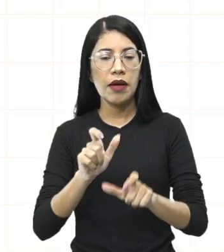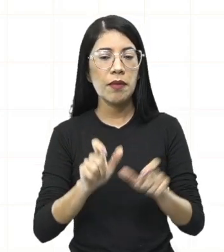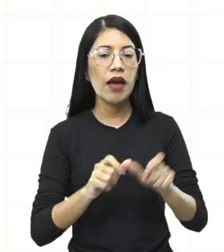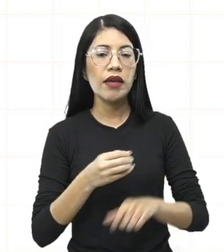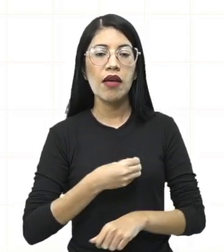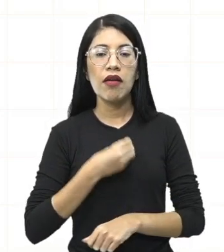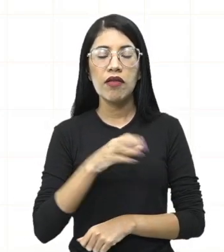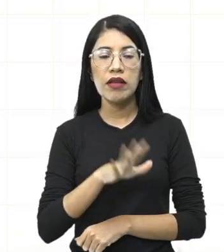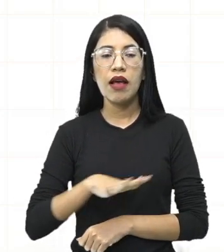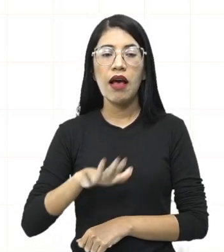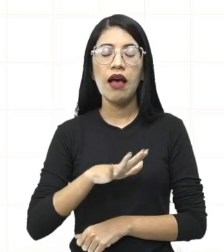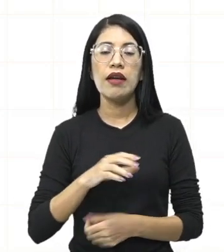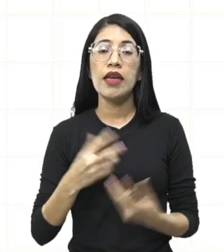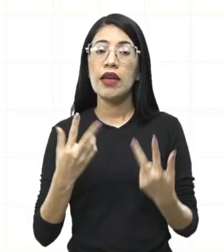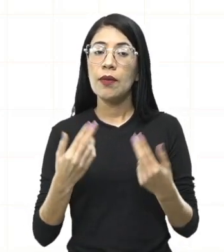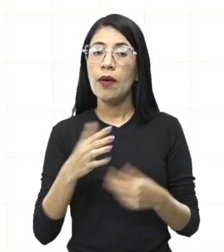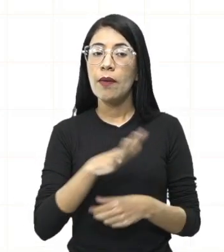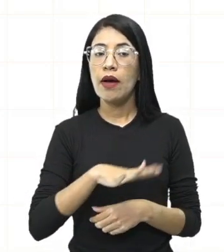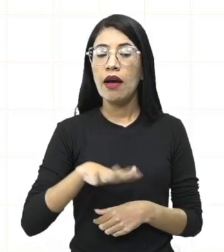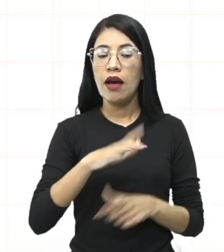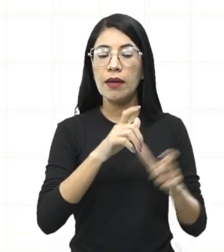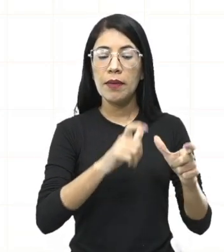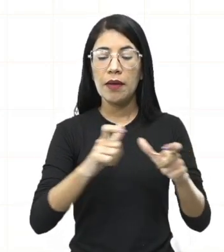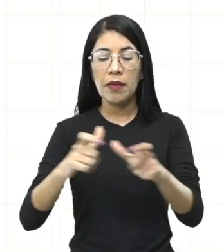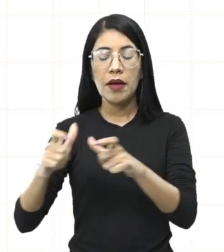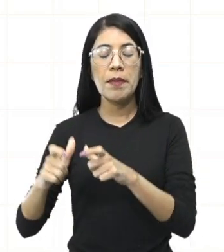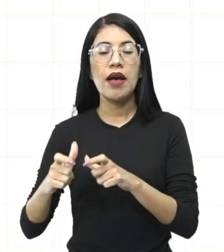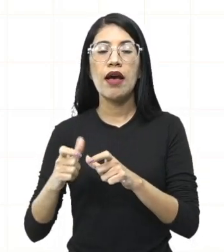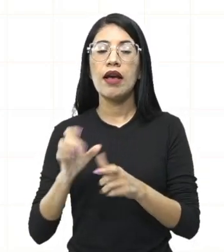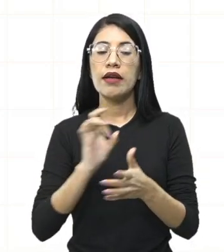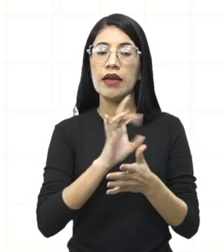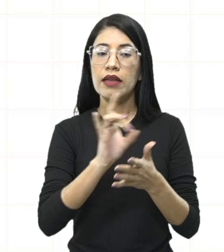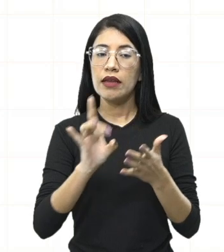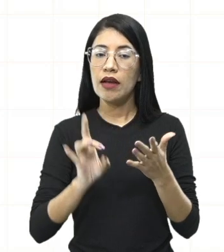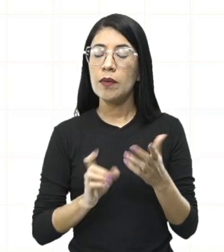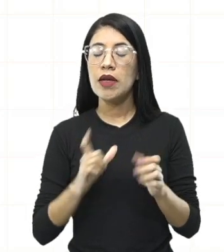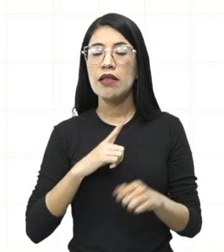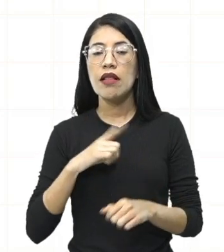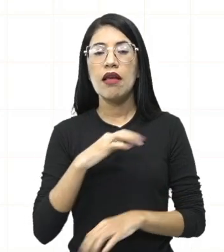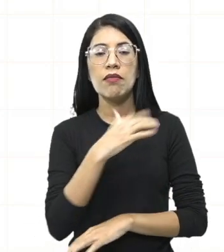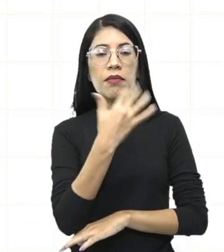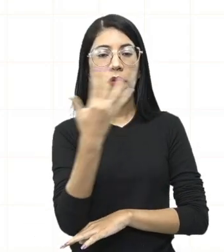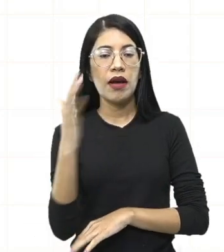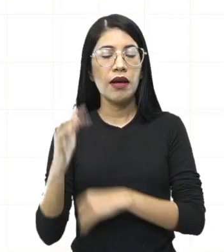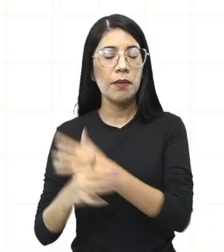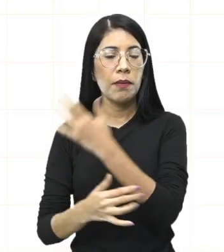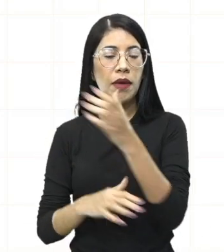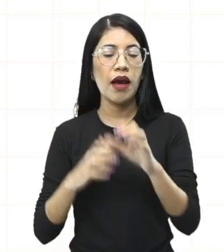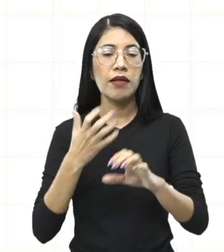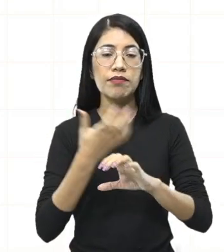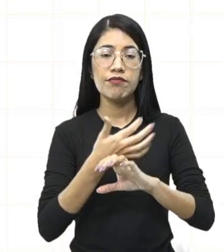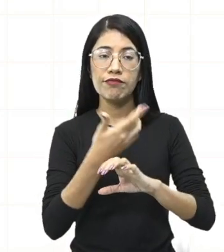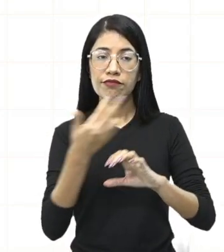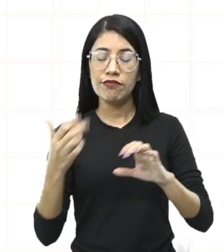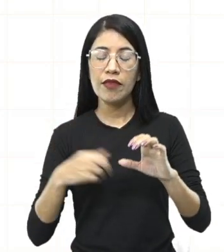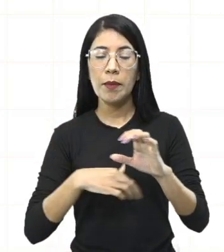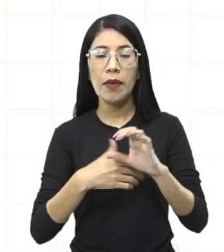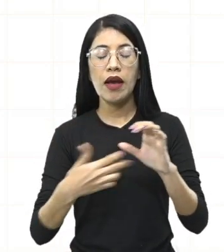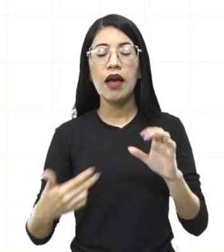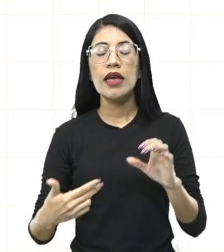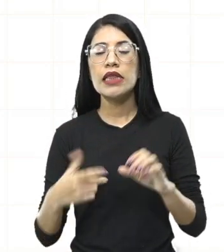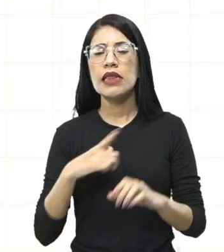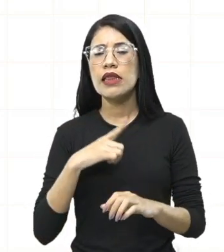gente observou, né? Cada uma delas possui a sua fauna, a sua flora, suas atribuições, né, naturais,